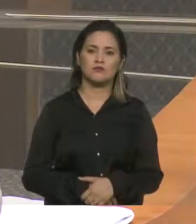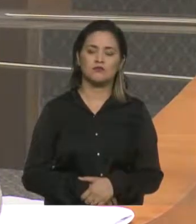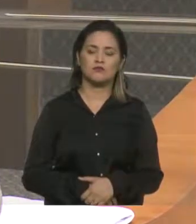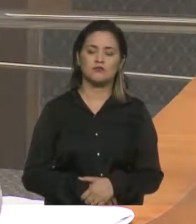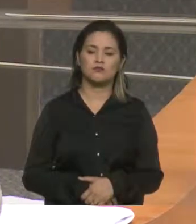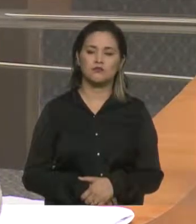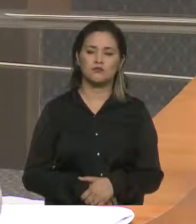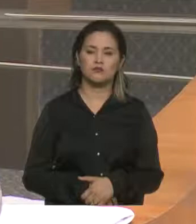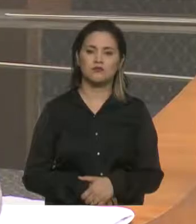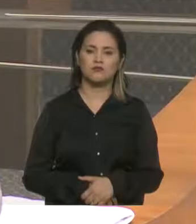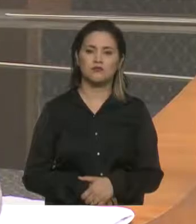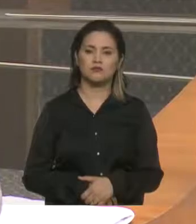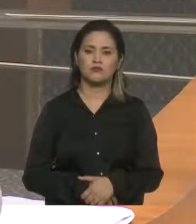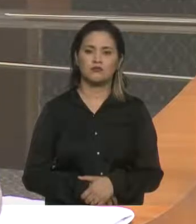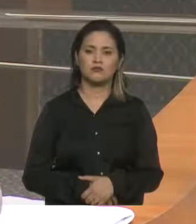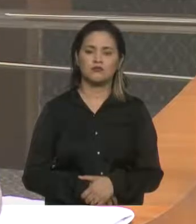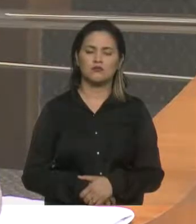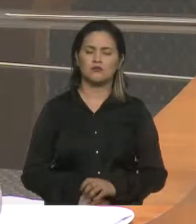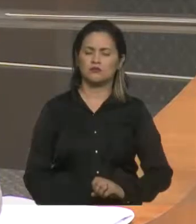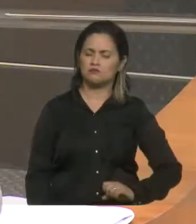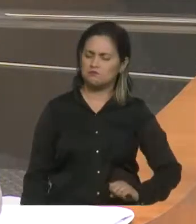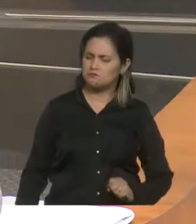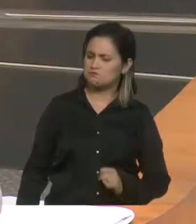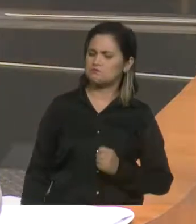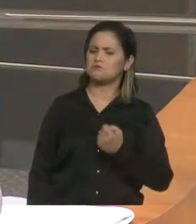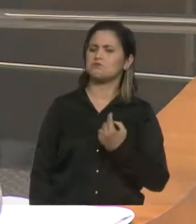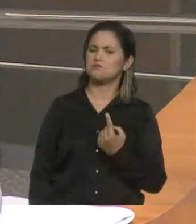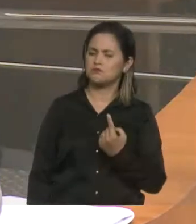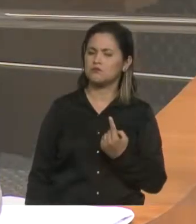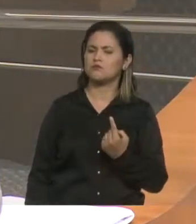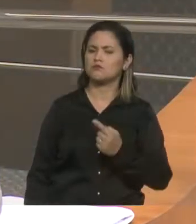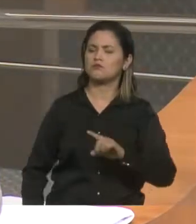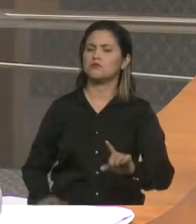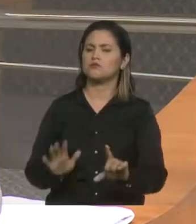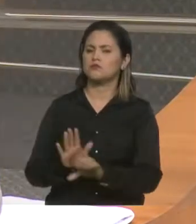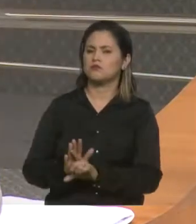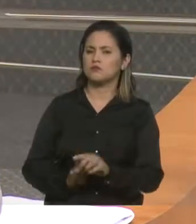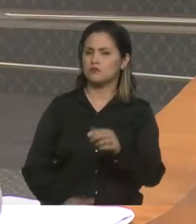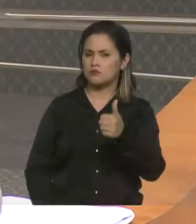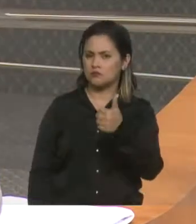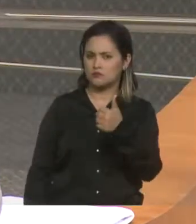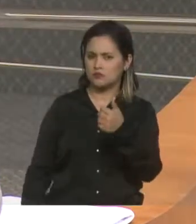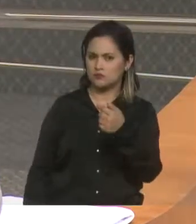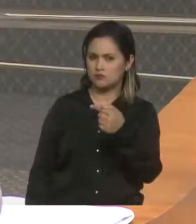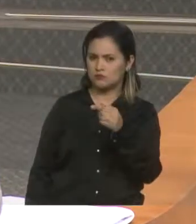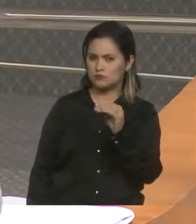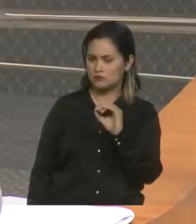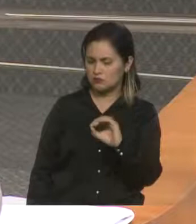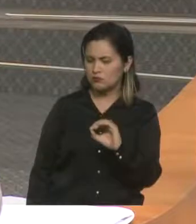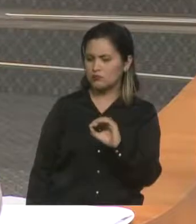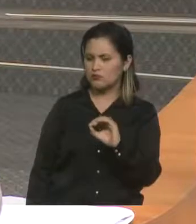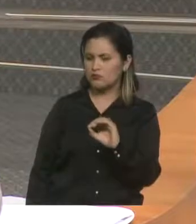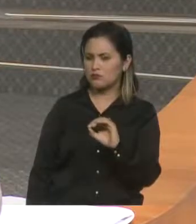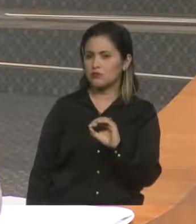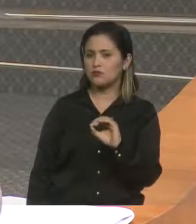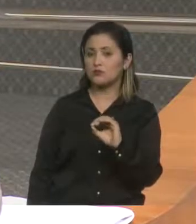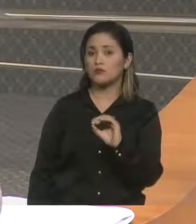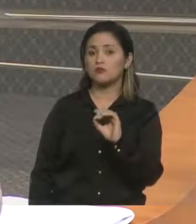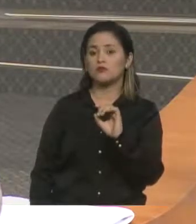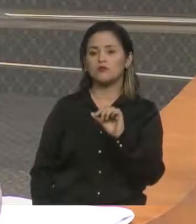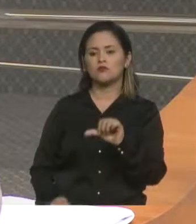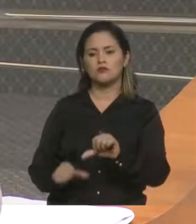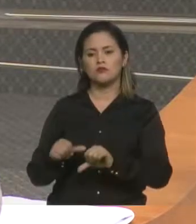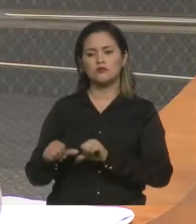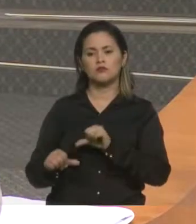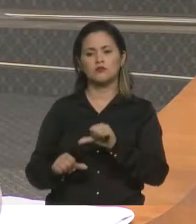Estranhamente, de maneira muito esquisita, a Lei Complementar 170 foi reeditada,